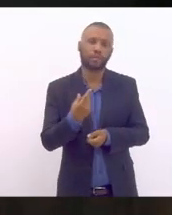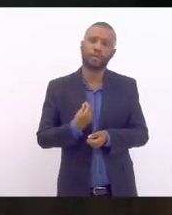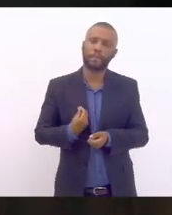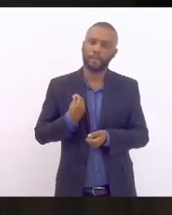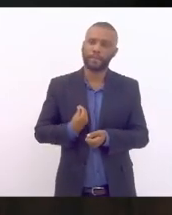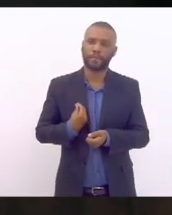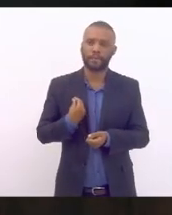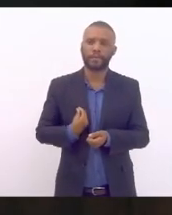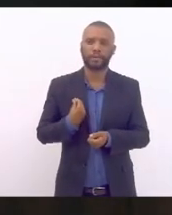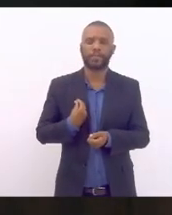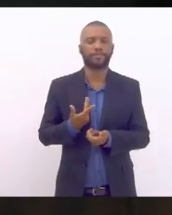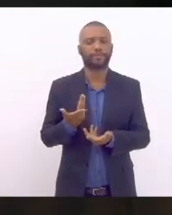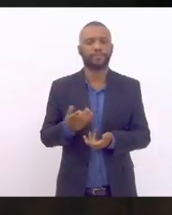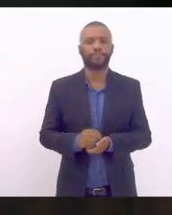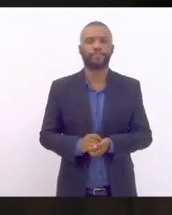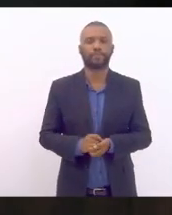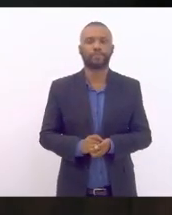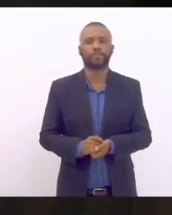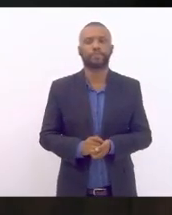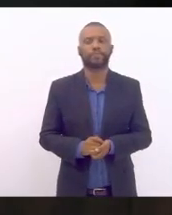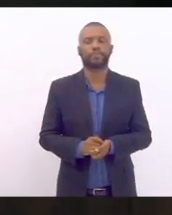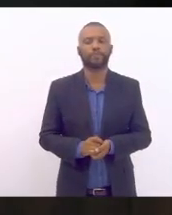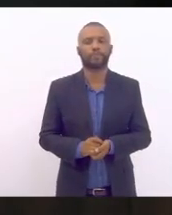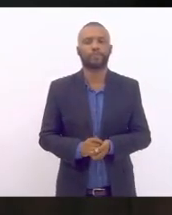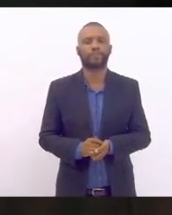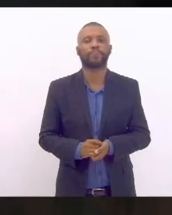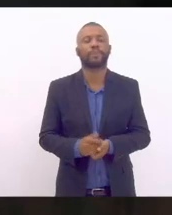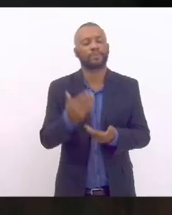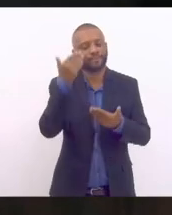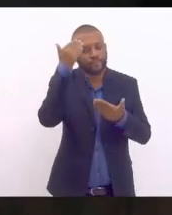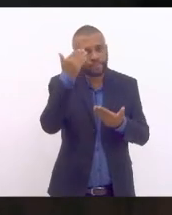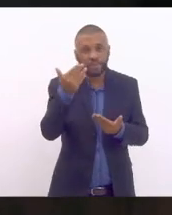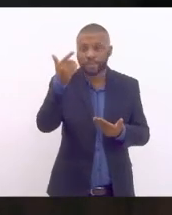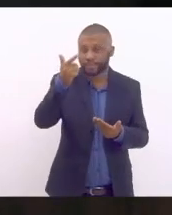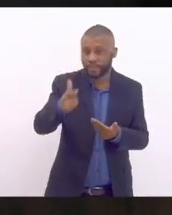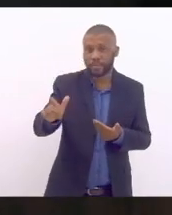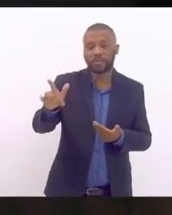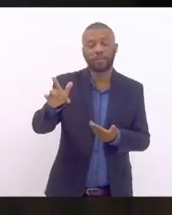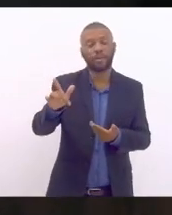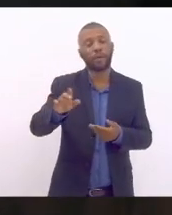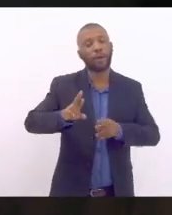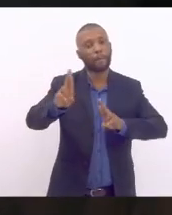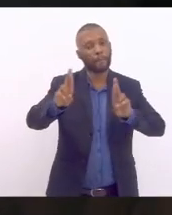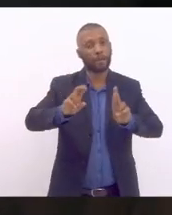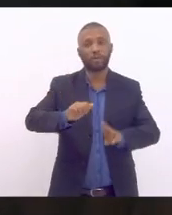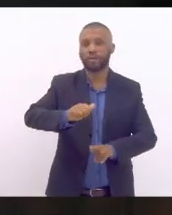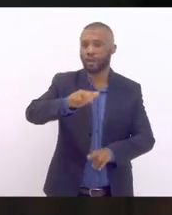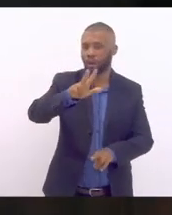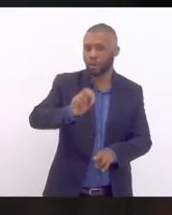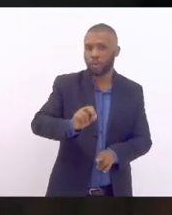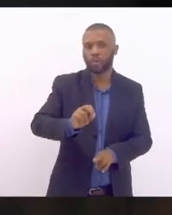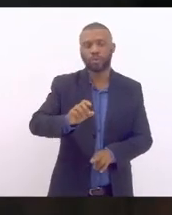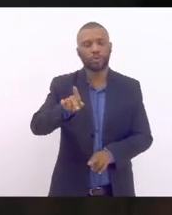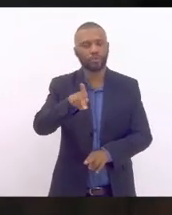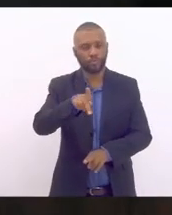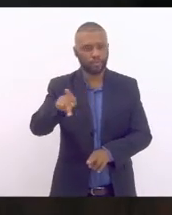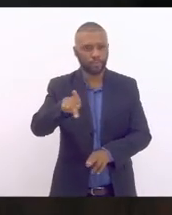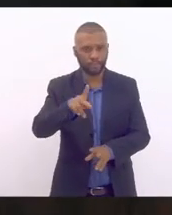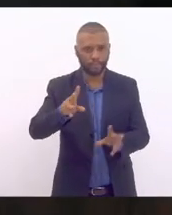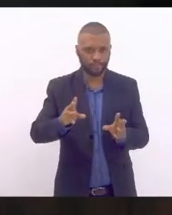né É E mais uma vez os representante dos alunos e dos professores